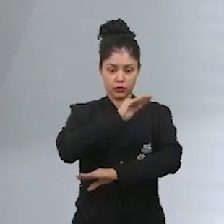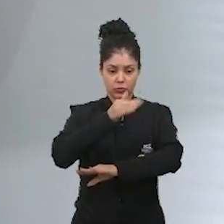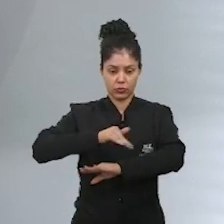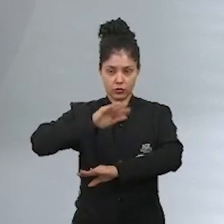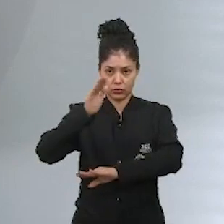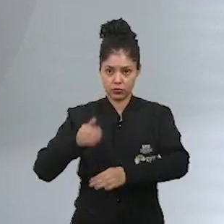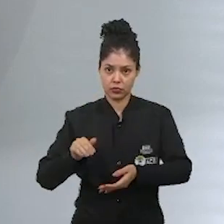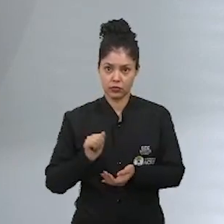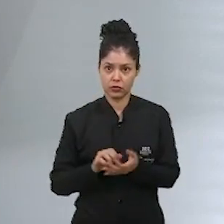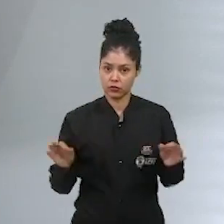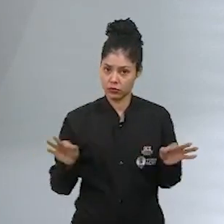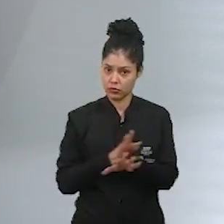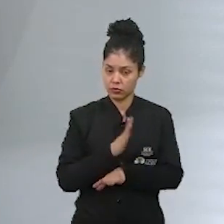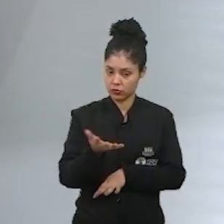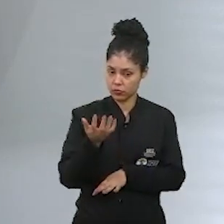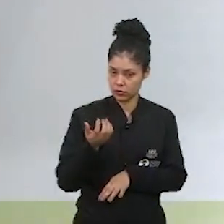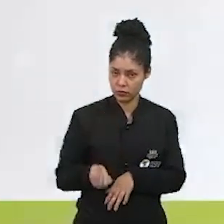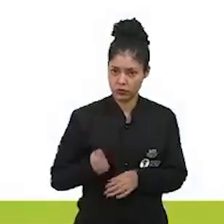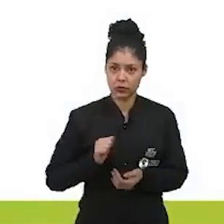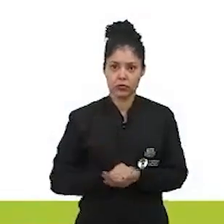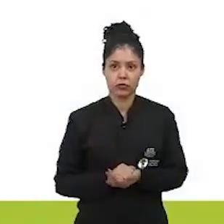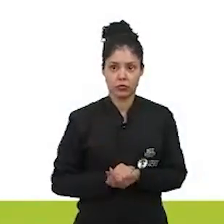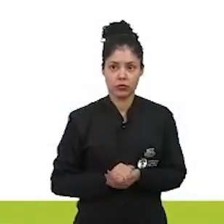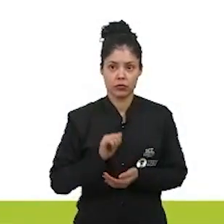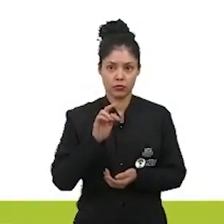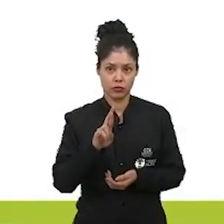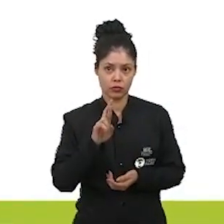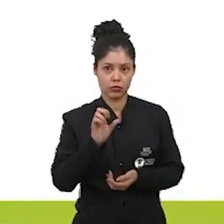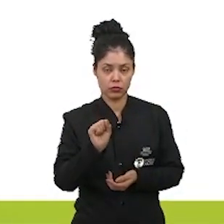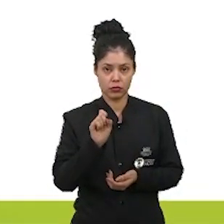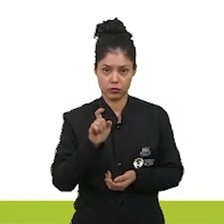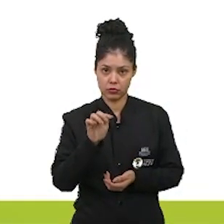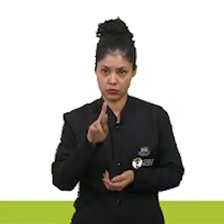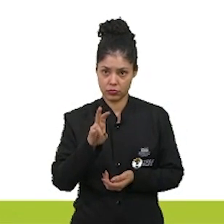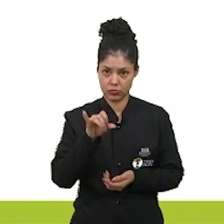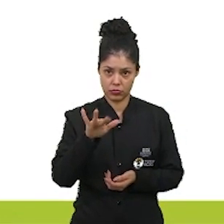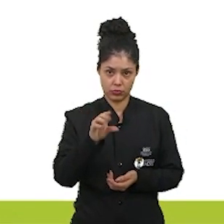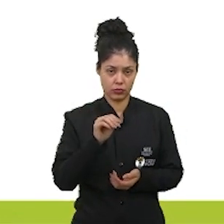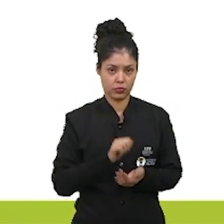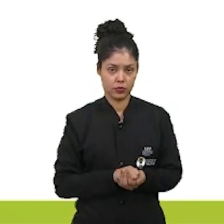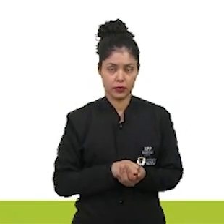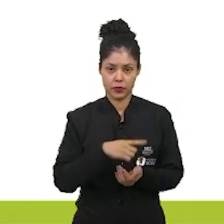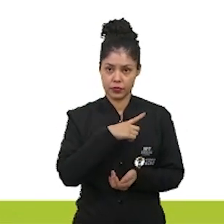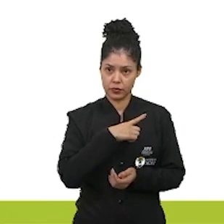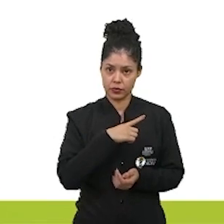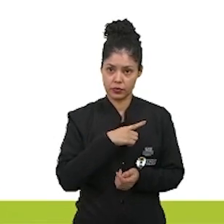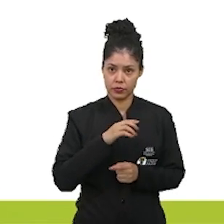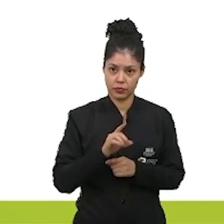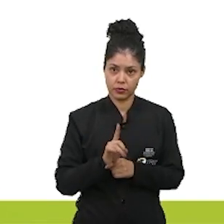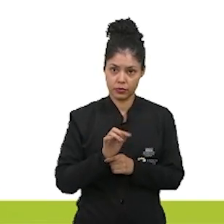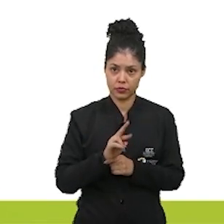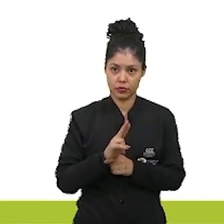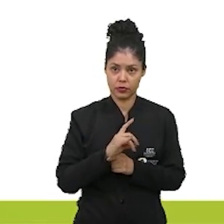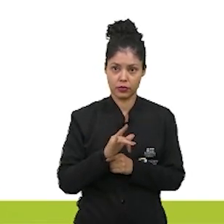rebaixadas, ela acaba recebendo todo esse sedimento. As depressões podem ser dos tipos depressão absoluta,